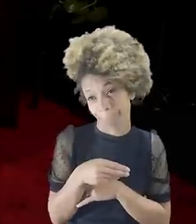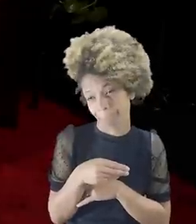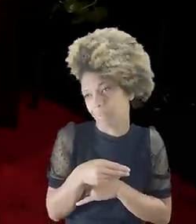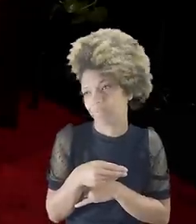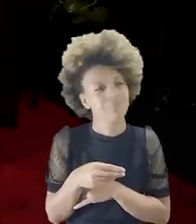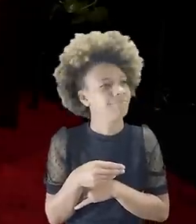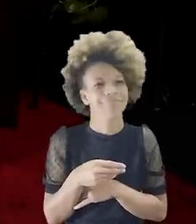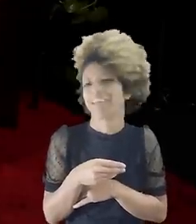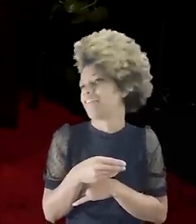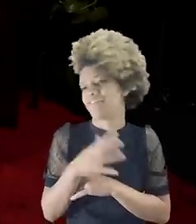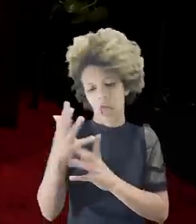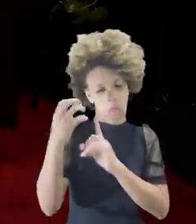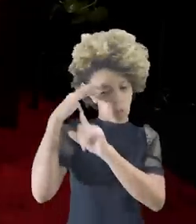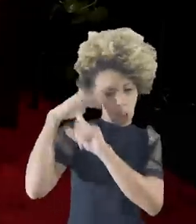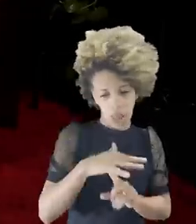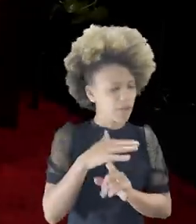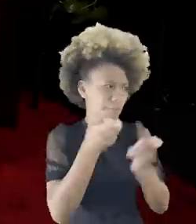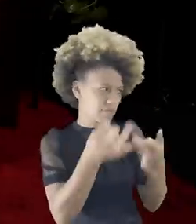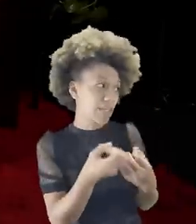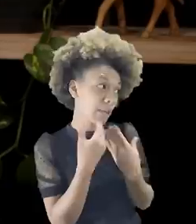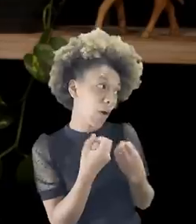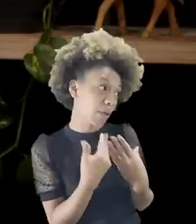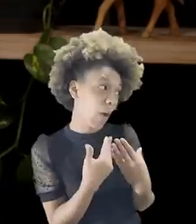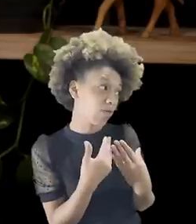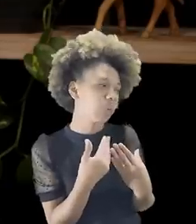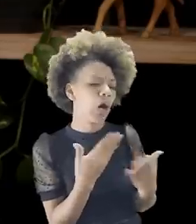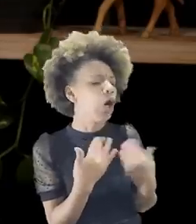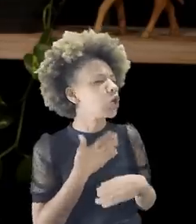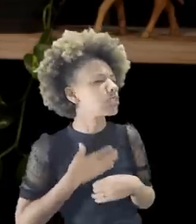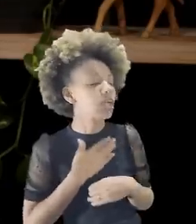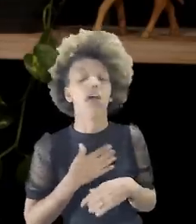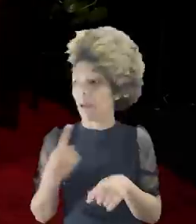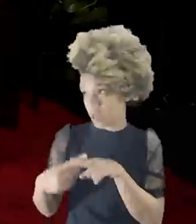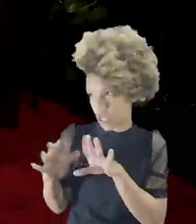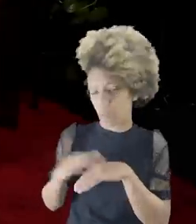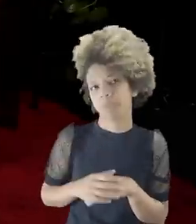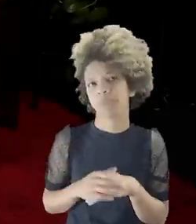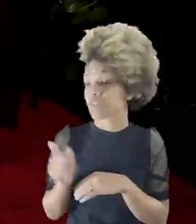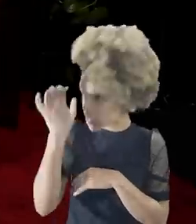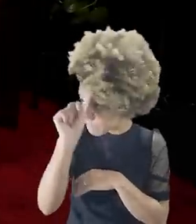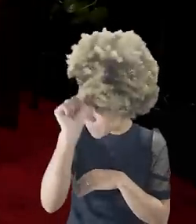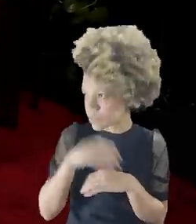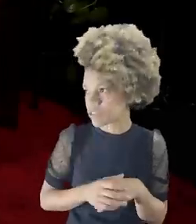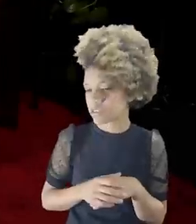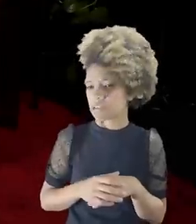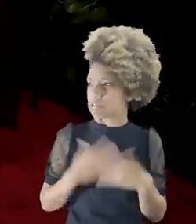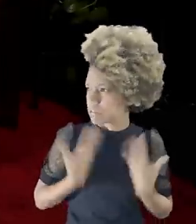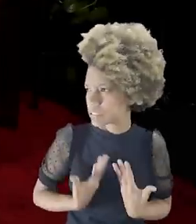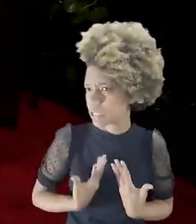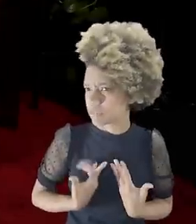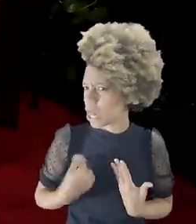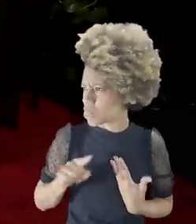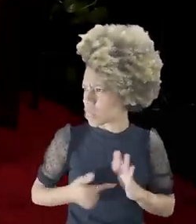o cara vai engolir me conta isso isso é bom você desse papo é porque assim você aprende Ah